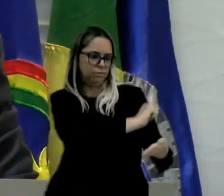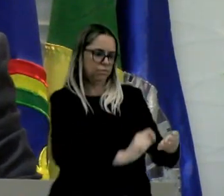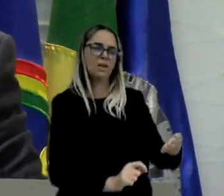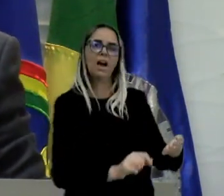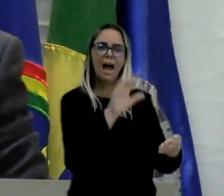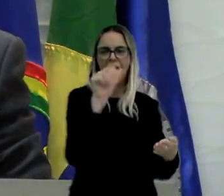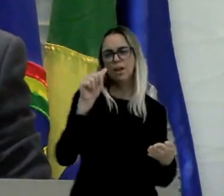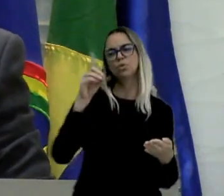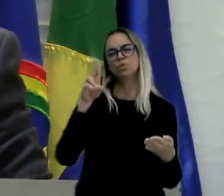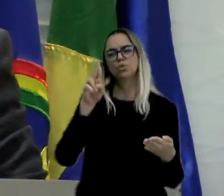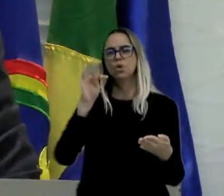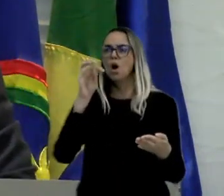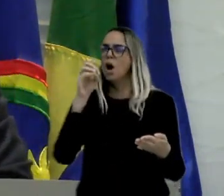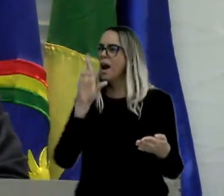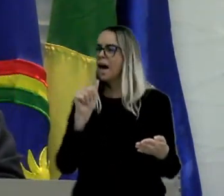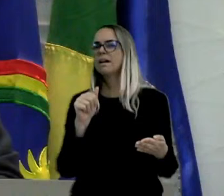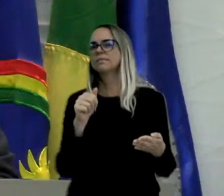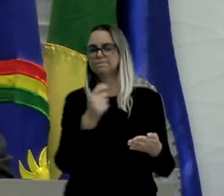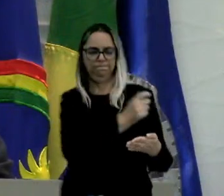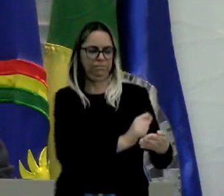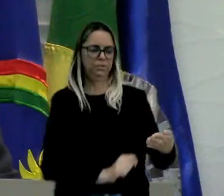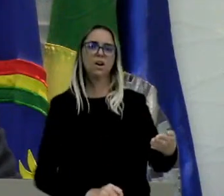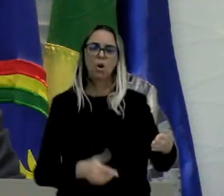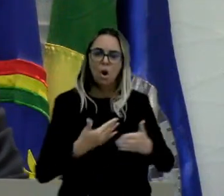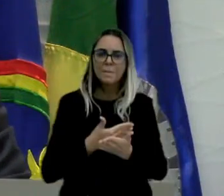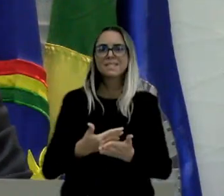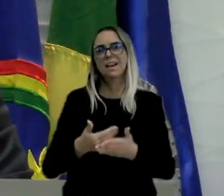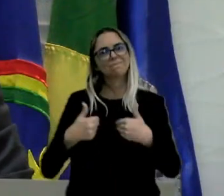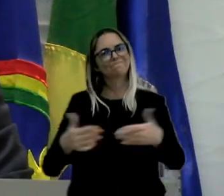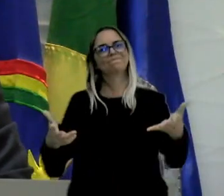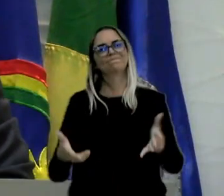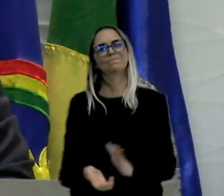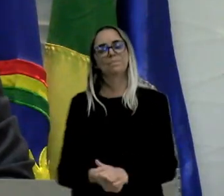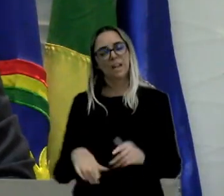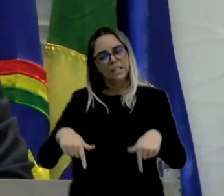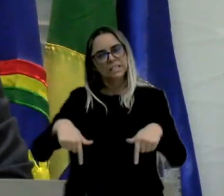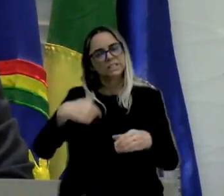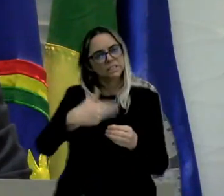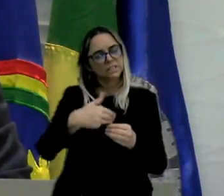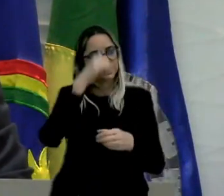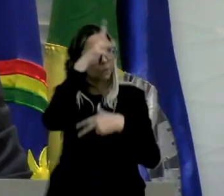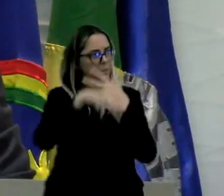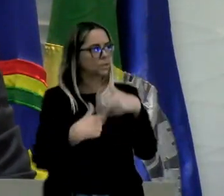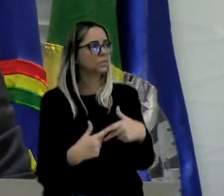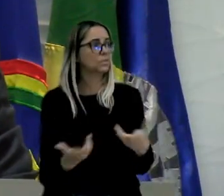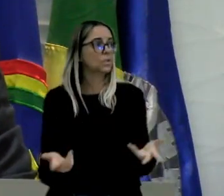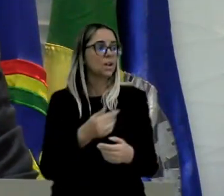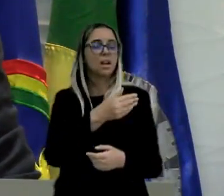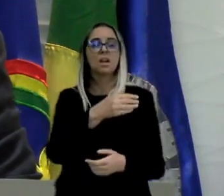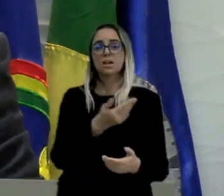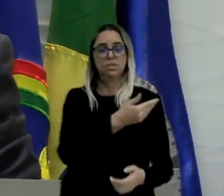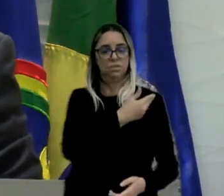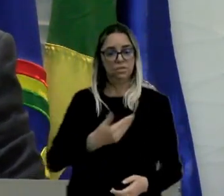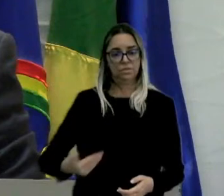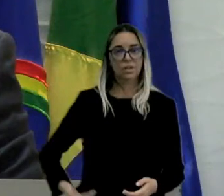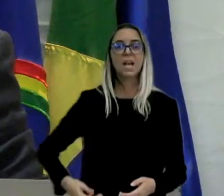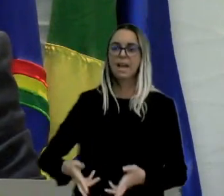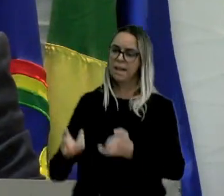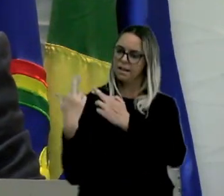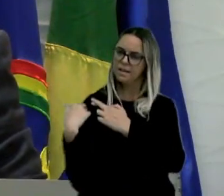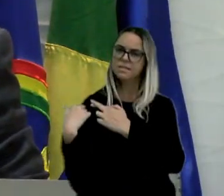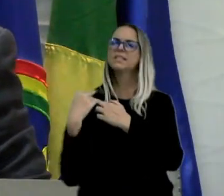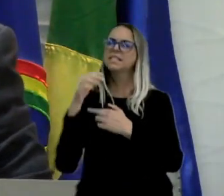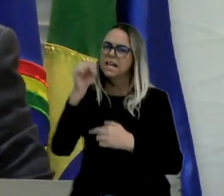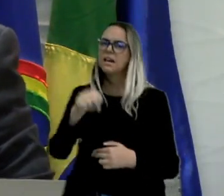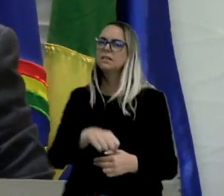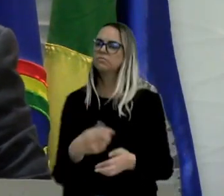a doutora da da eta da estação de tratamento aqui no nosso município então a Governadora que tem a responsabilidade sim não é promotor não é Vereador